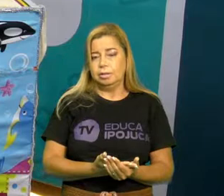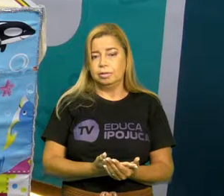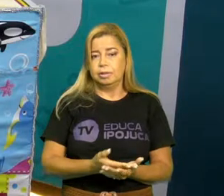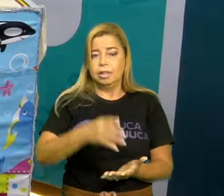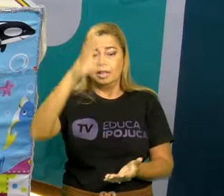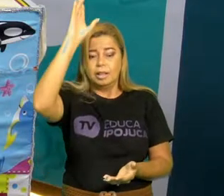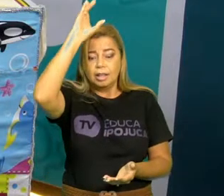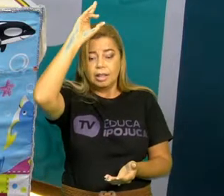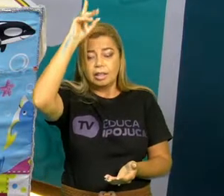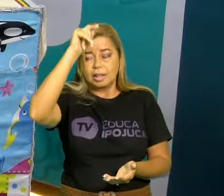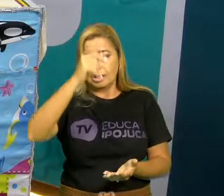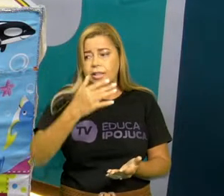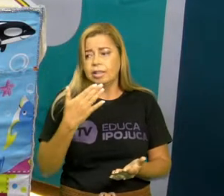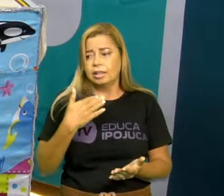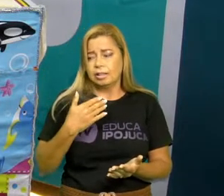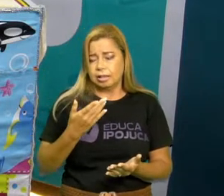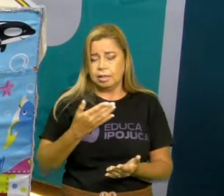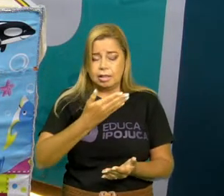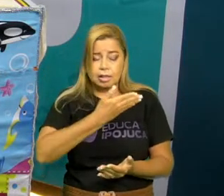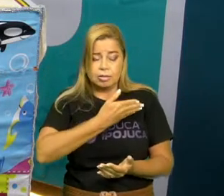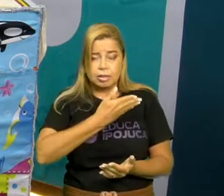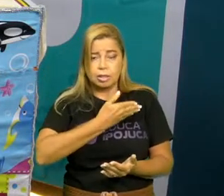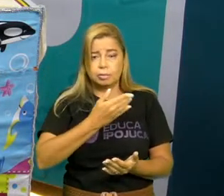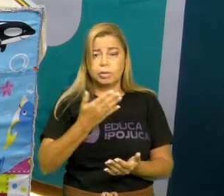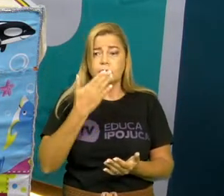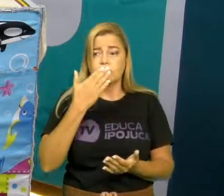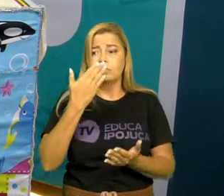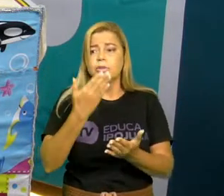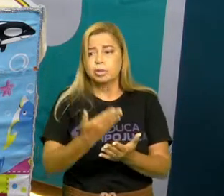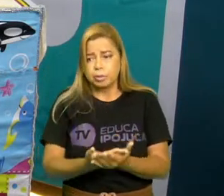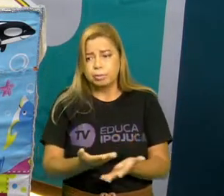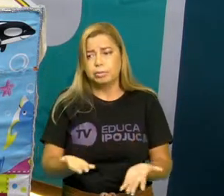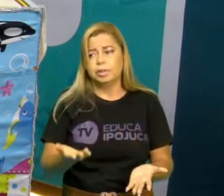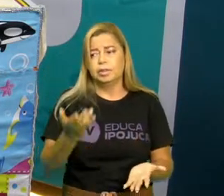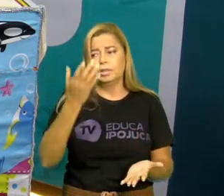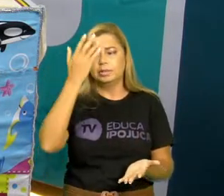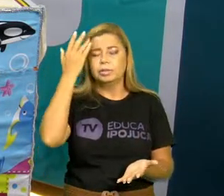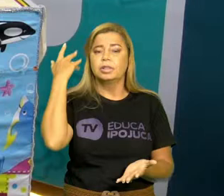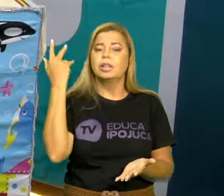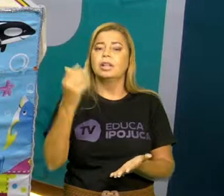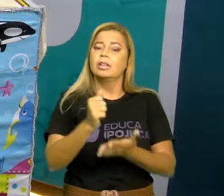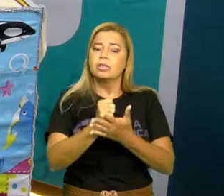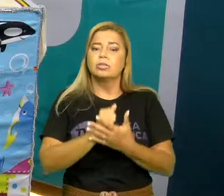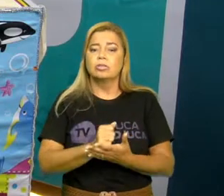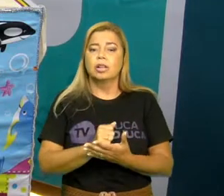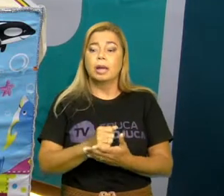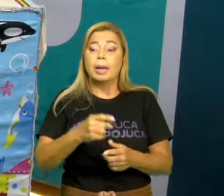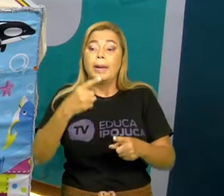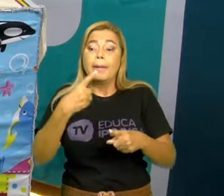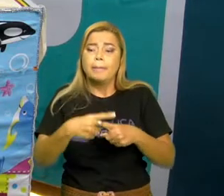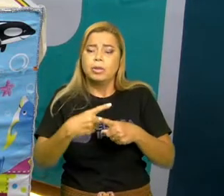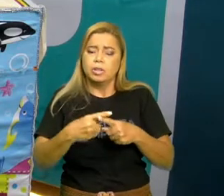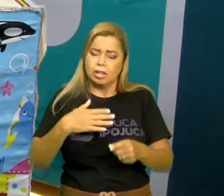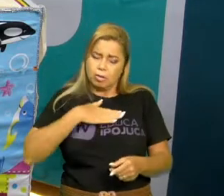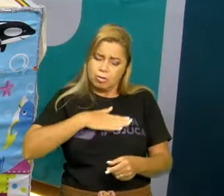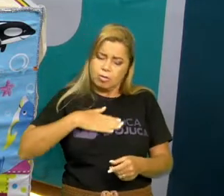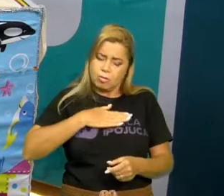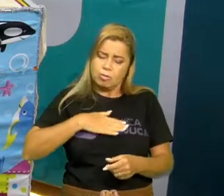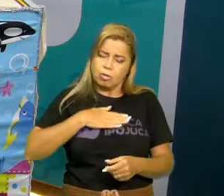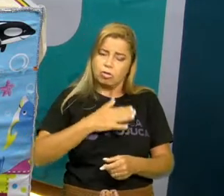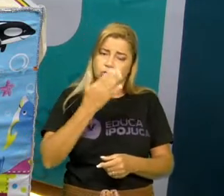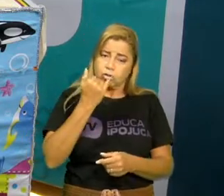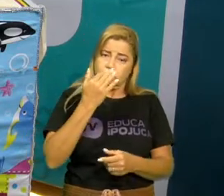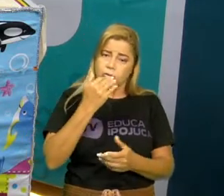muito feio fazer isso. Porque assim, eu não gosto de comer. Então, se eu gosto de comer, eu tenho que ajudar também no